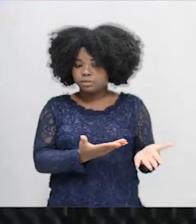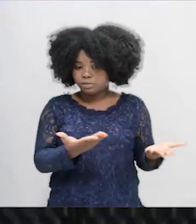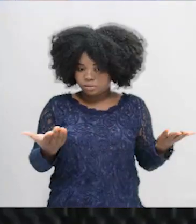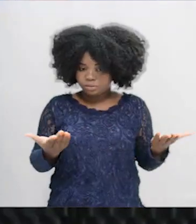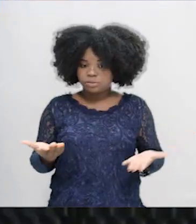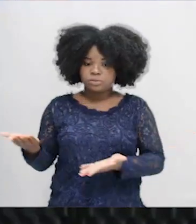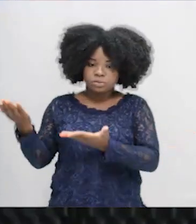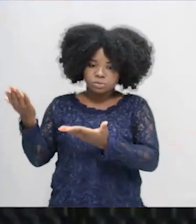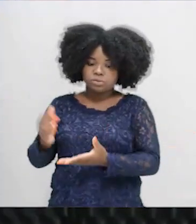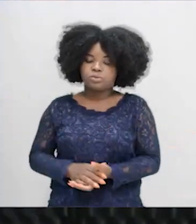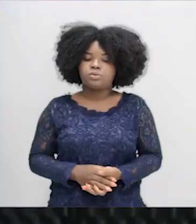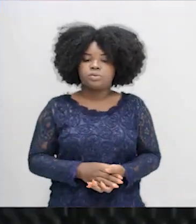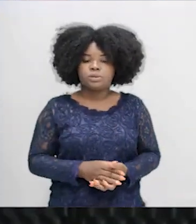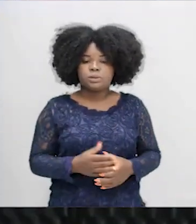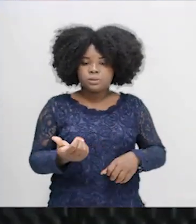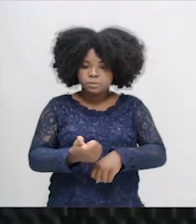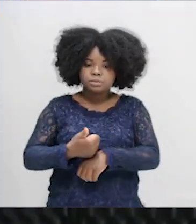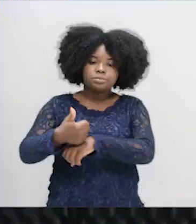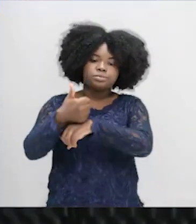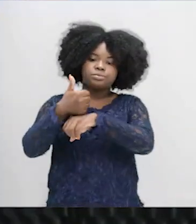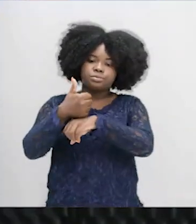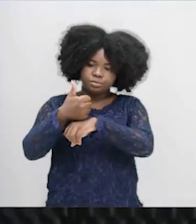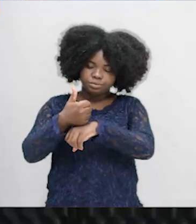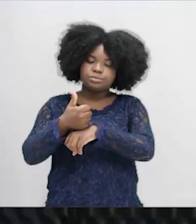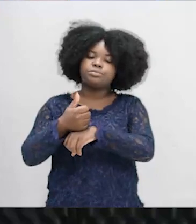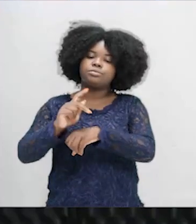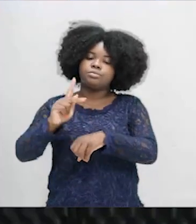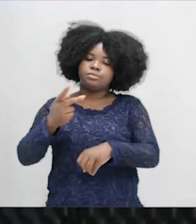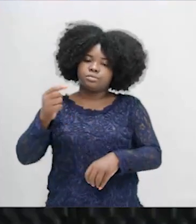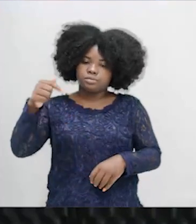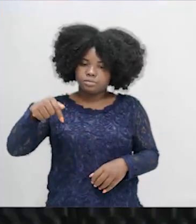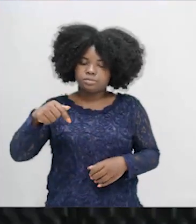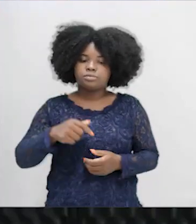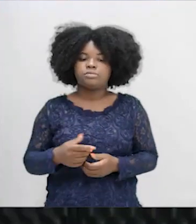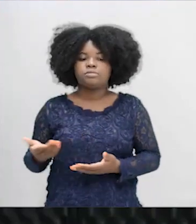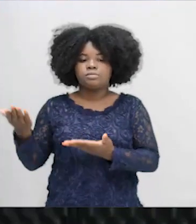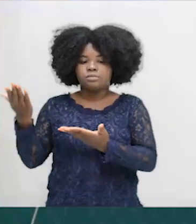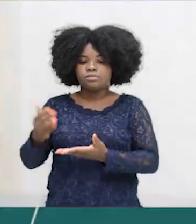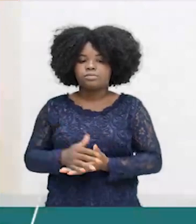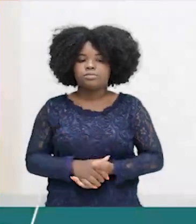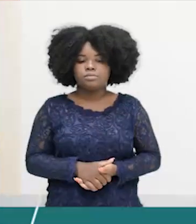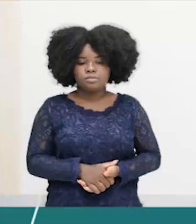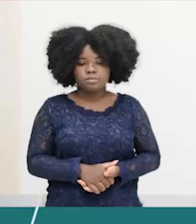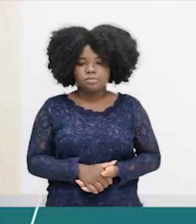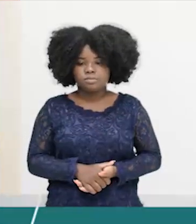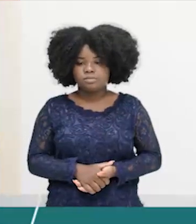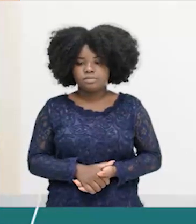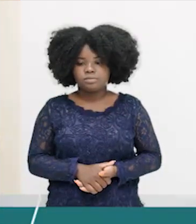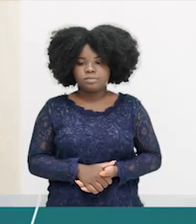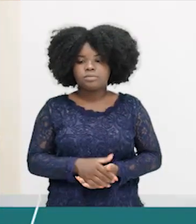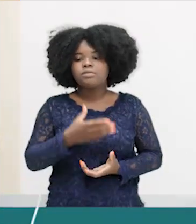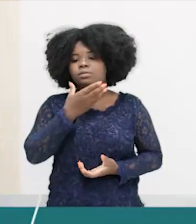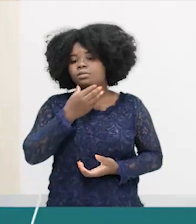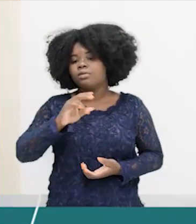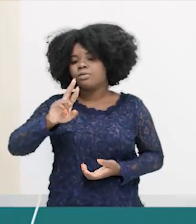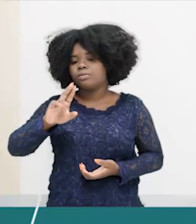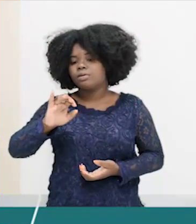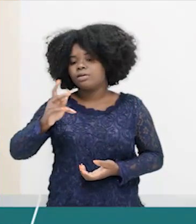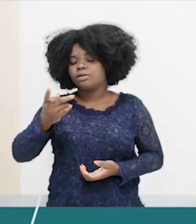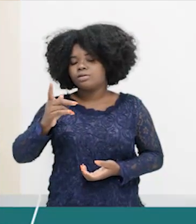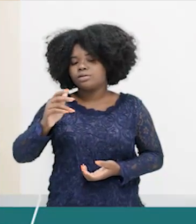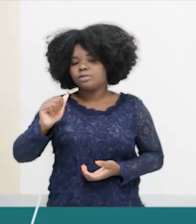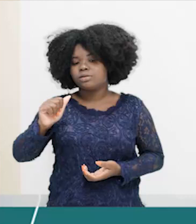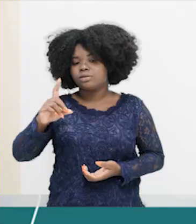personagem da primeira história em quadrinho, oficialmente história em quadrinhos, da história da humanidade, The Yellow Kid, né, pelo Richard Outcault.